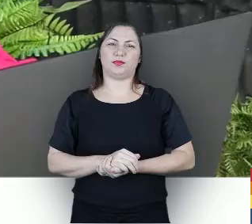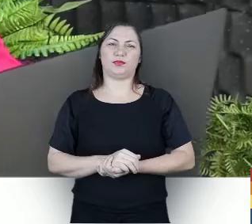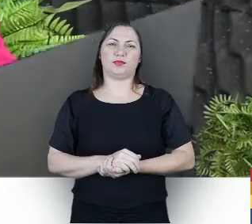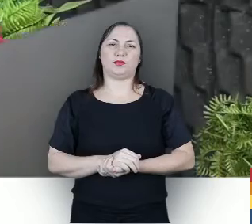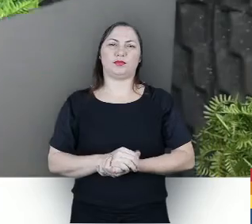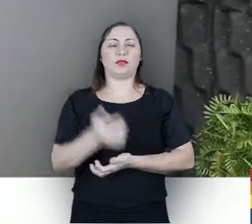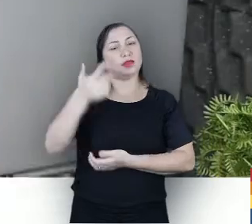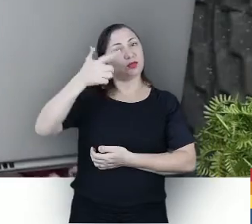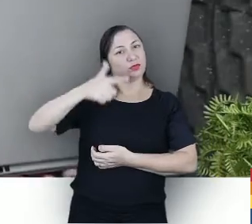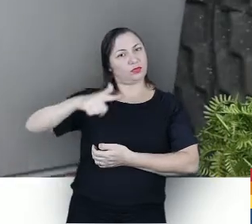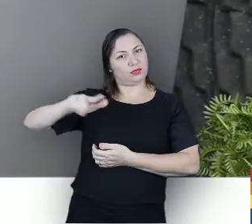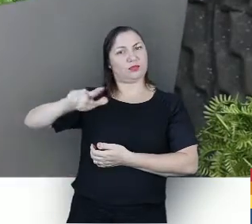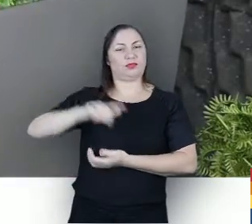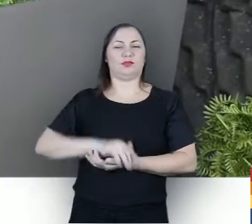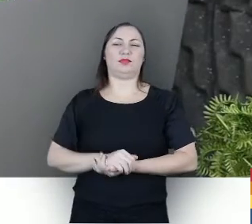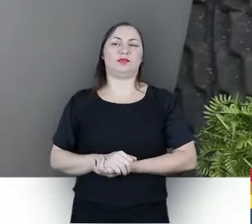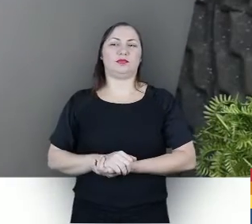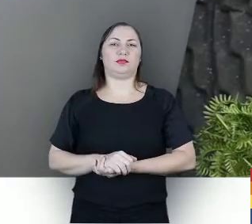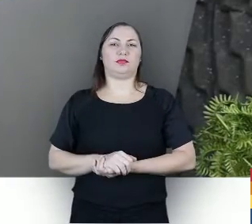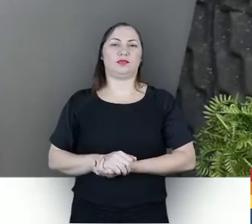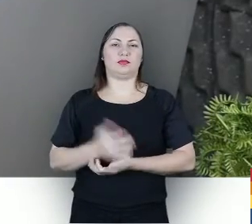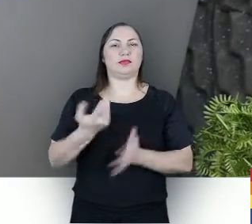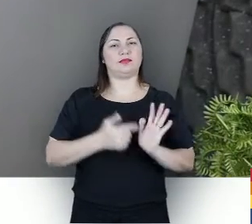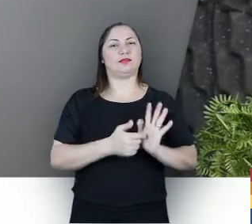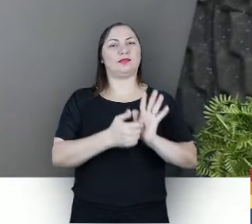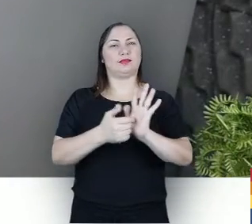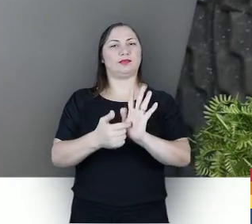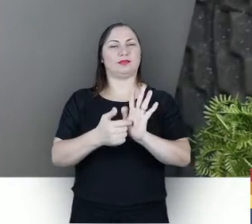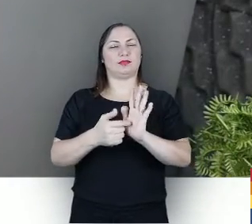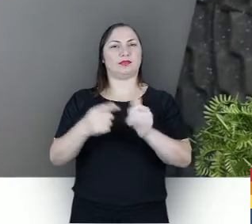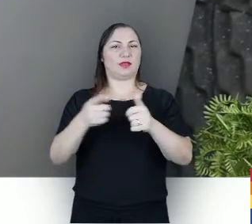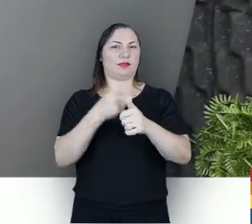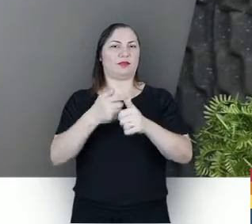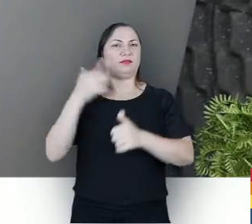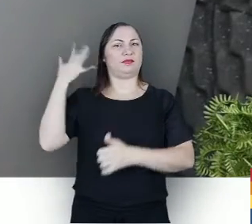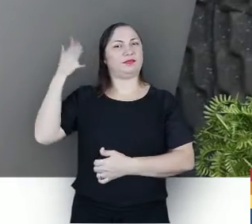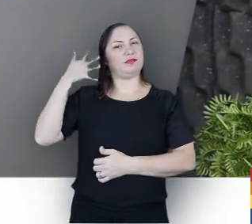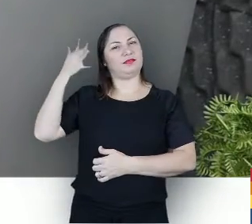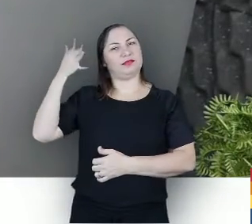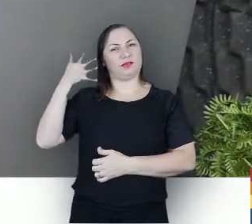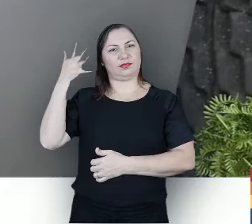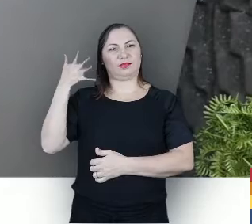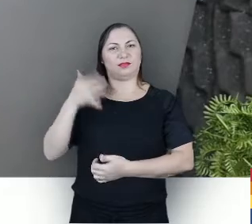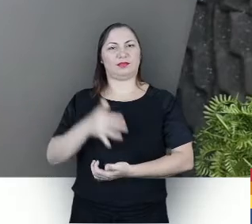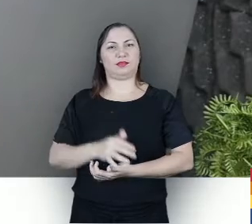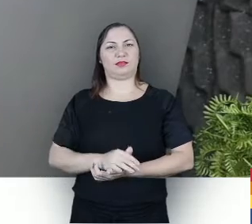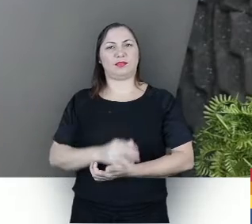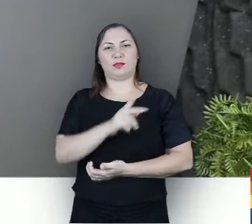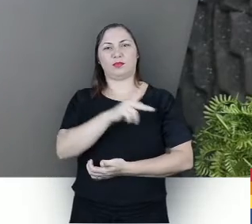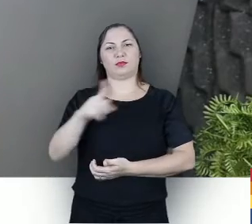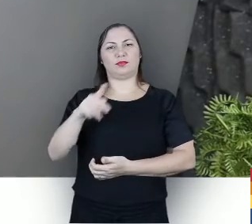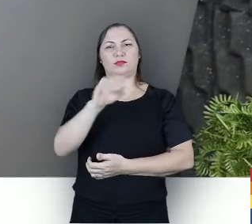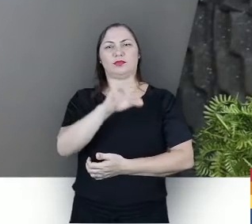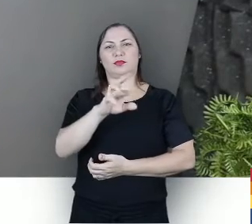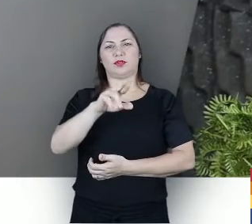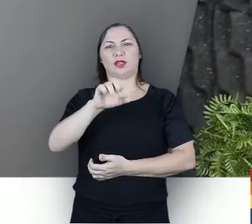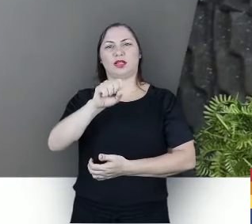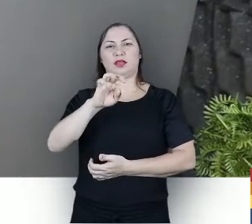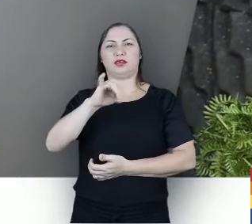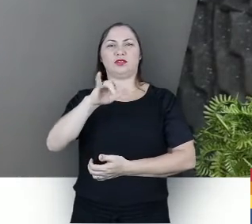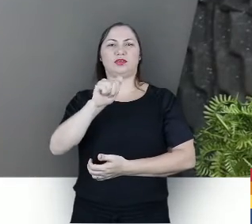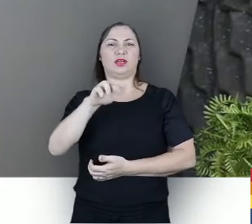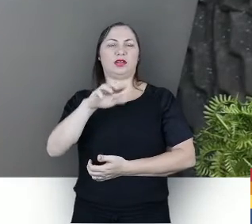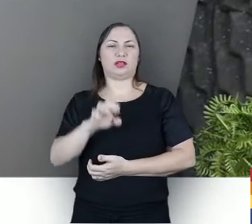Lima. Ela é professora especialista em língua inglesa, graduada em Letras, Literatura e Língua Portuguesa e é mestranda em Teoria